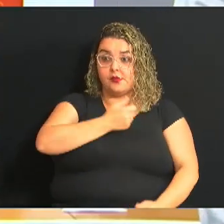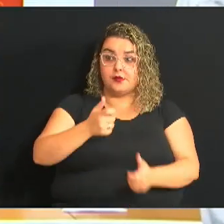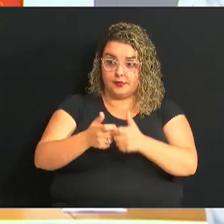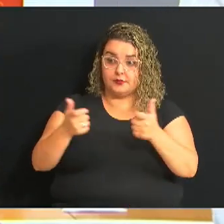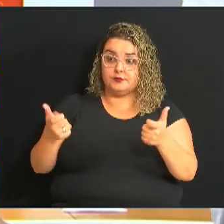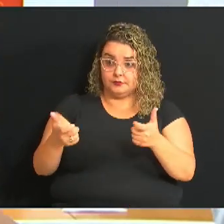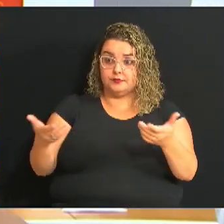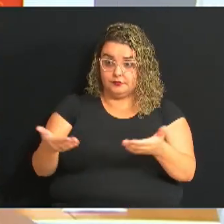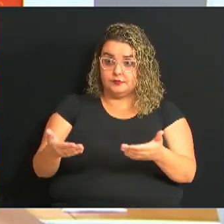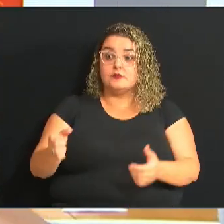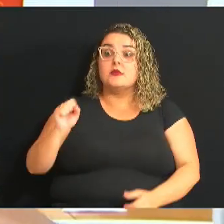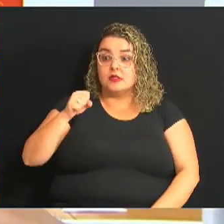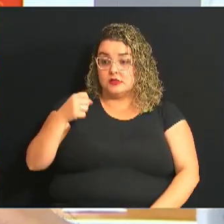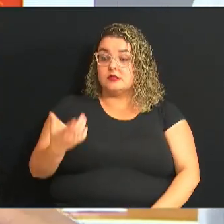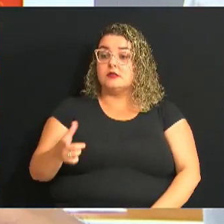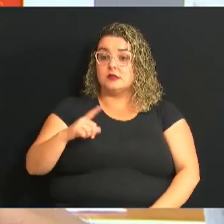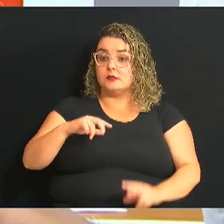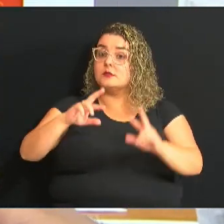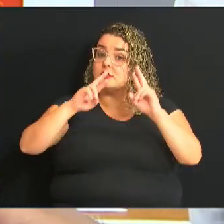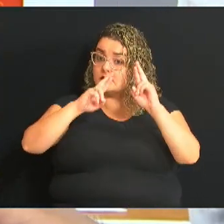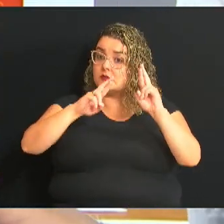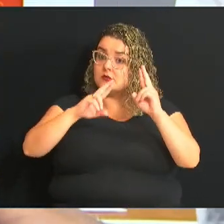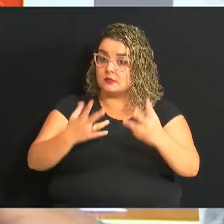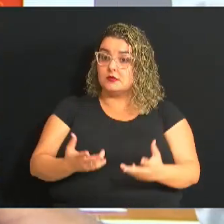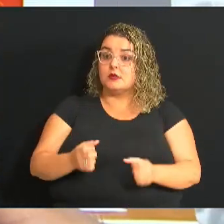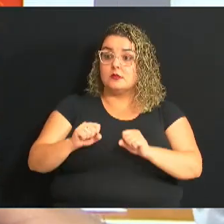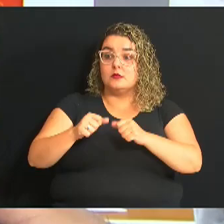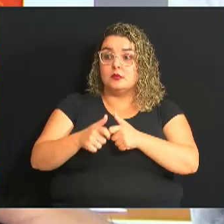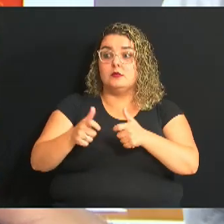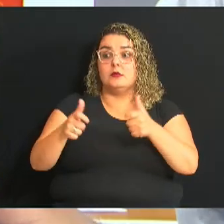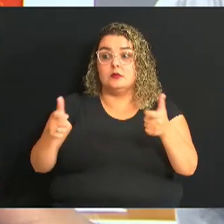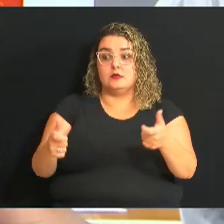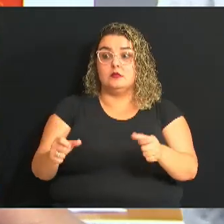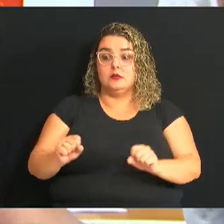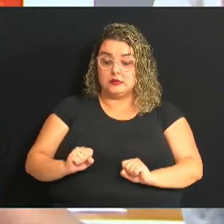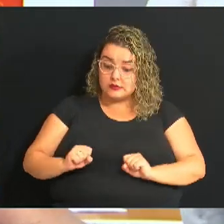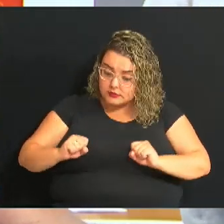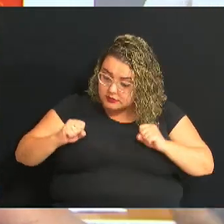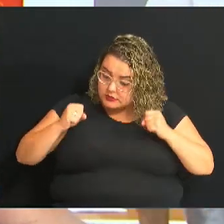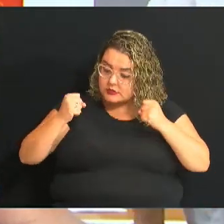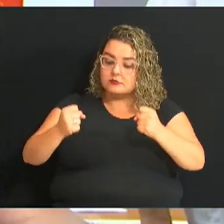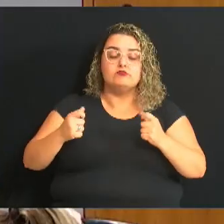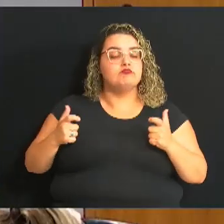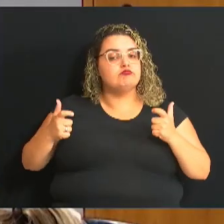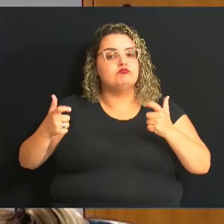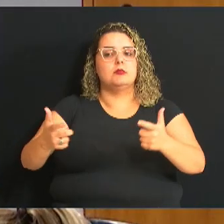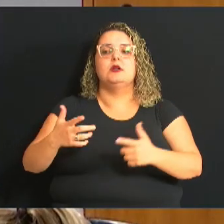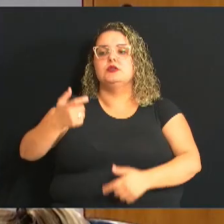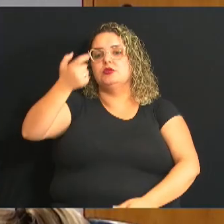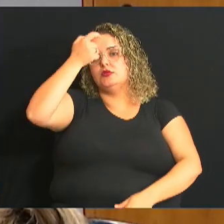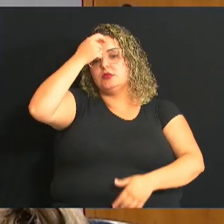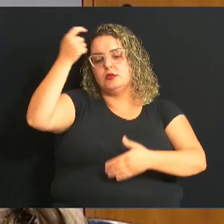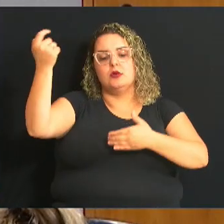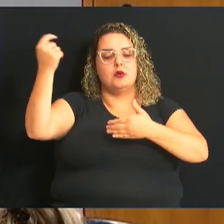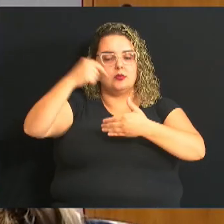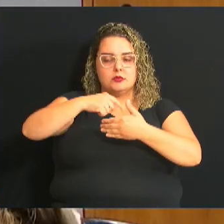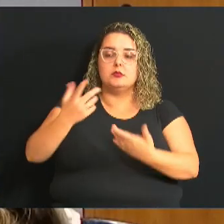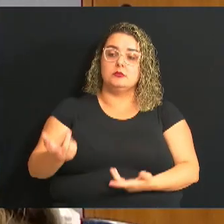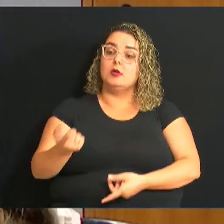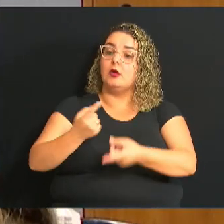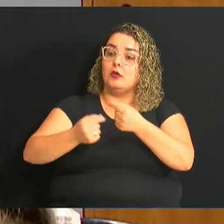agora? Isso, nós temos a expectativa que esse número possa aumentar. Vamos fazer um esforço muito grande de conscientização. O valor destinado